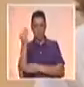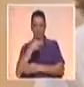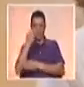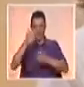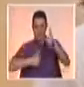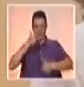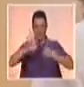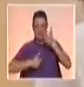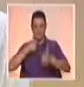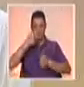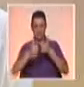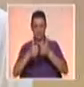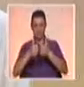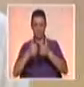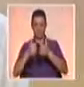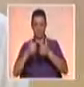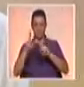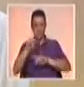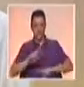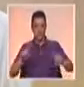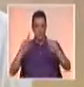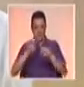candidatar-se? Não está.